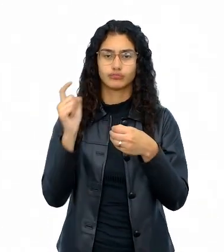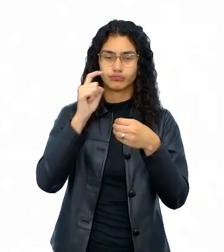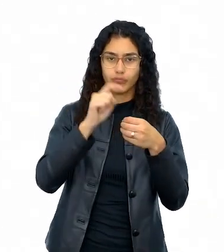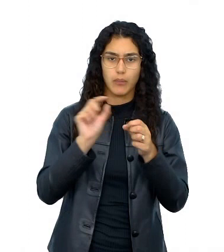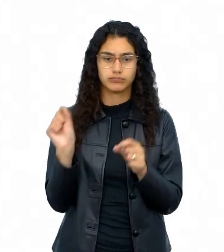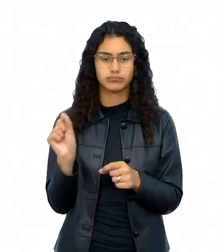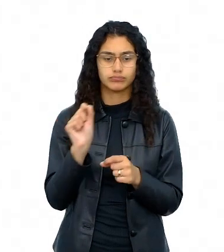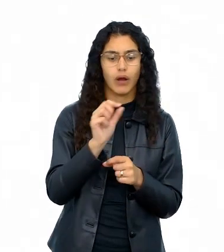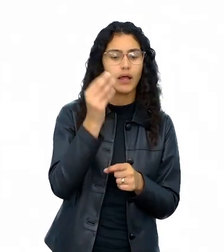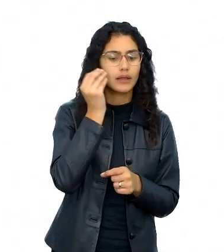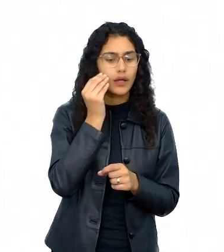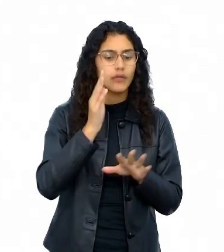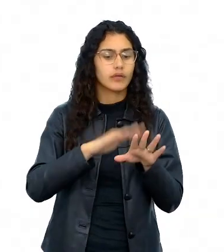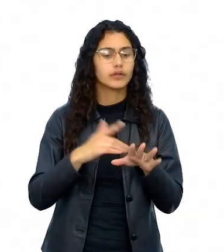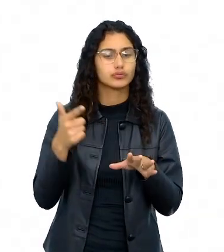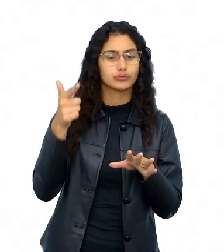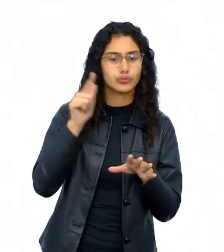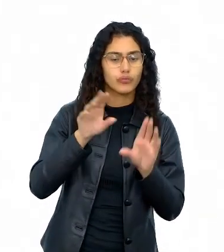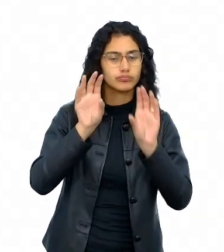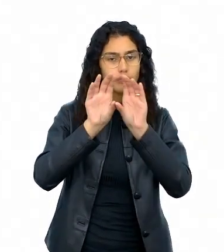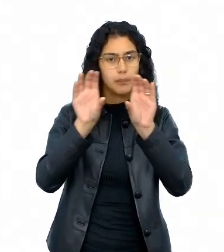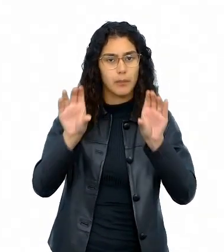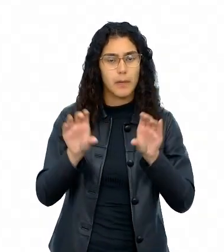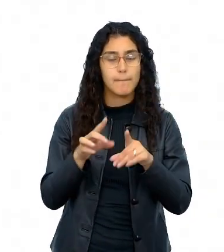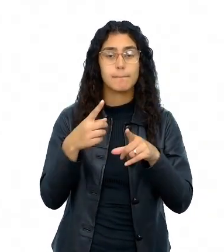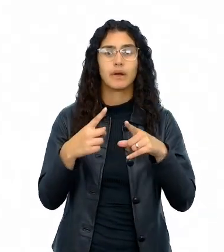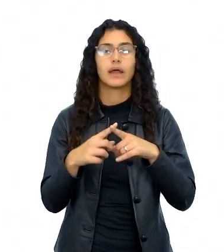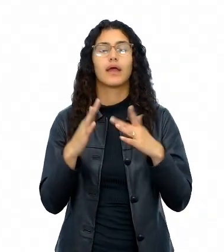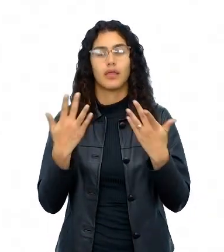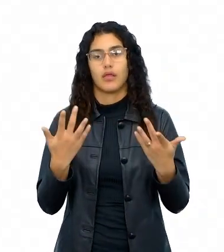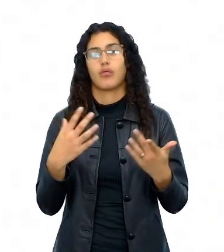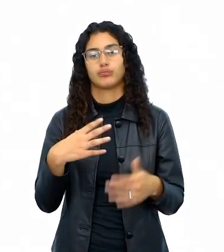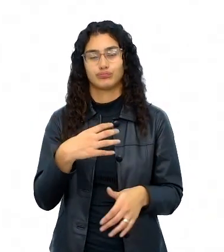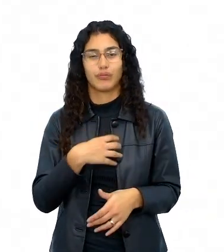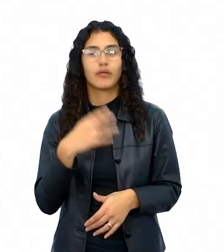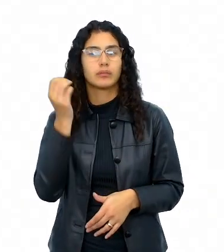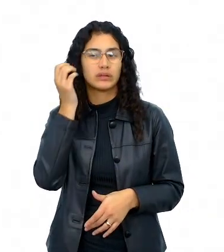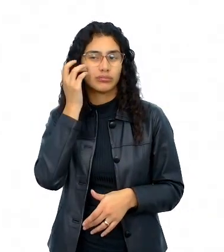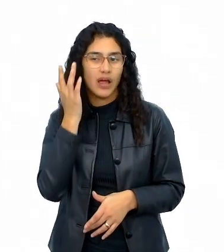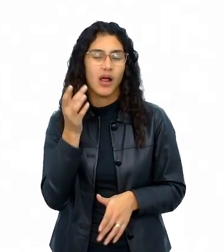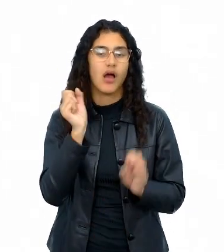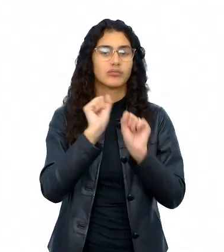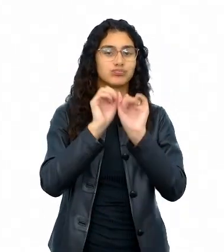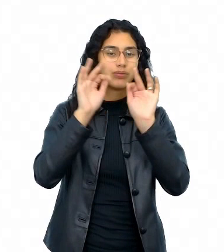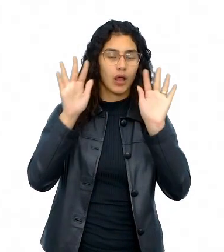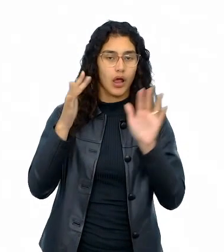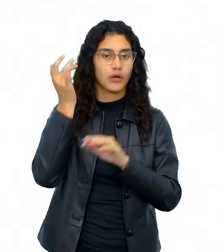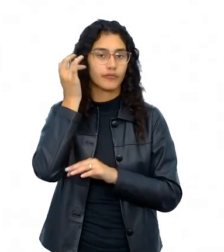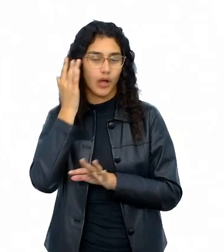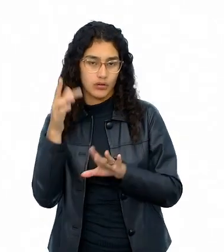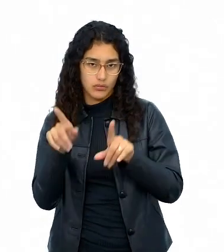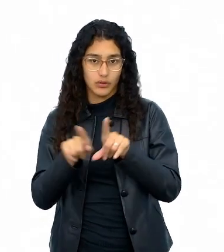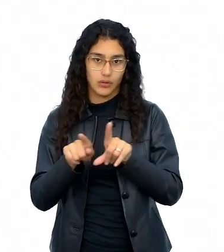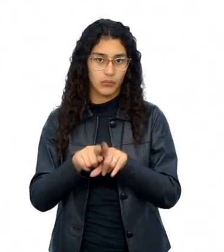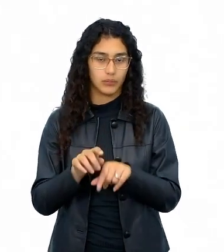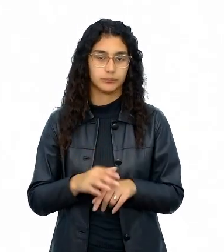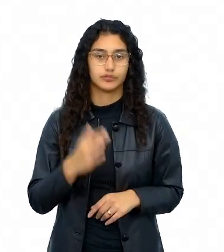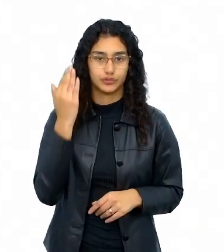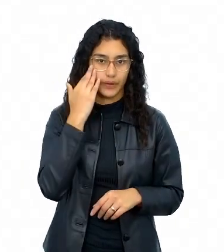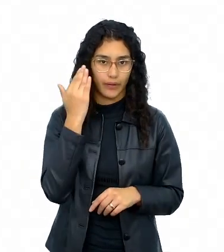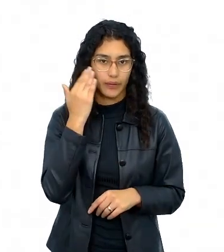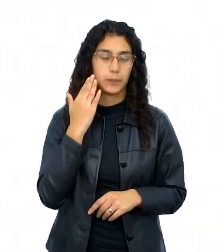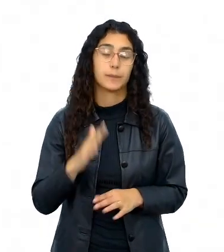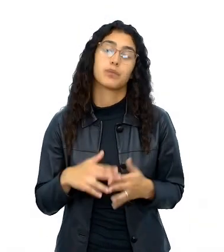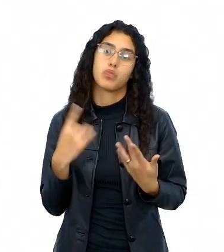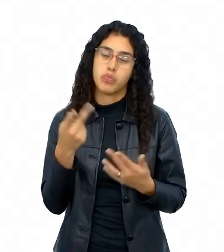pouquinho, tenta reproduzir o fluxograma, porque aí o entendimento fica mais fácil, tá bom? Mas